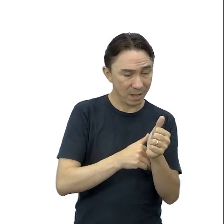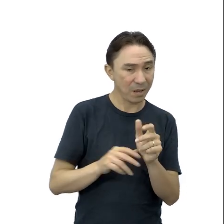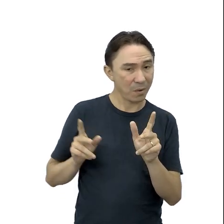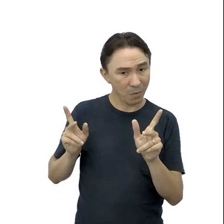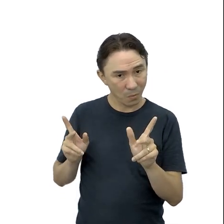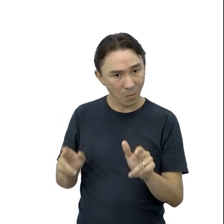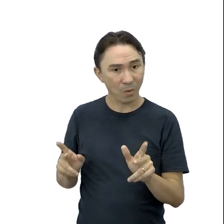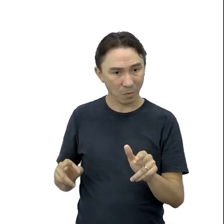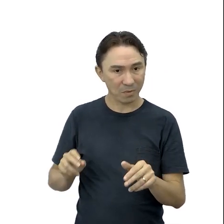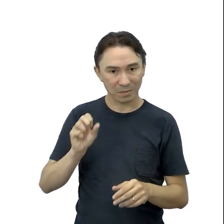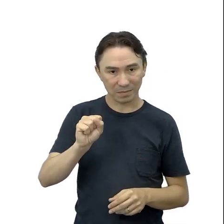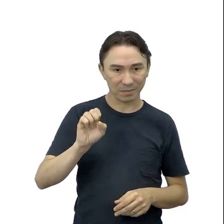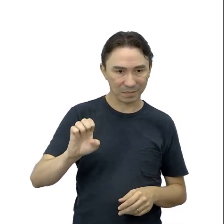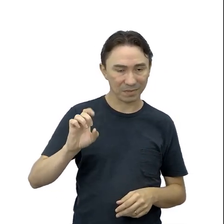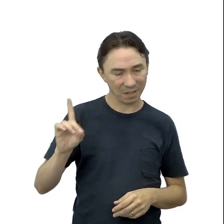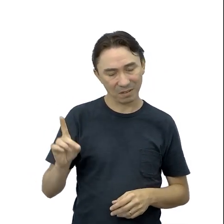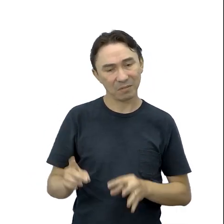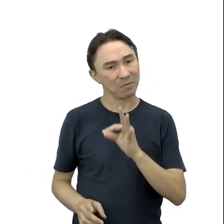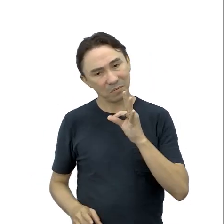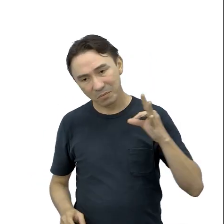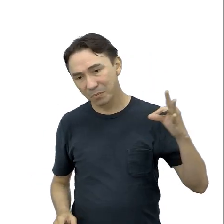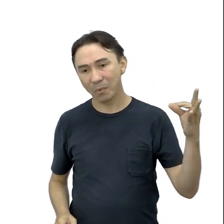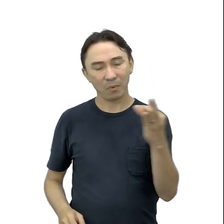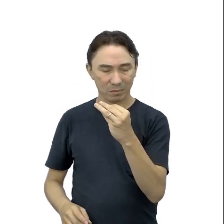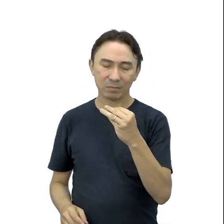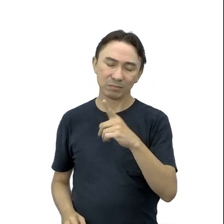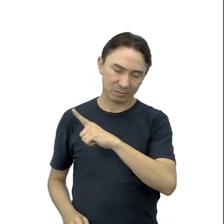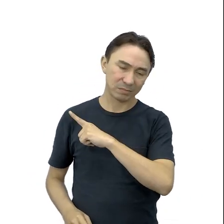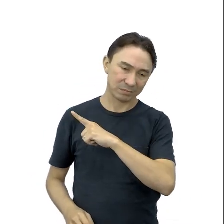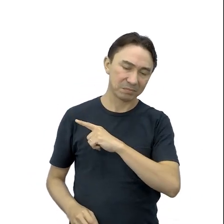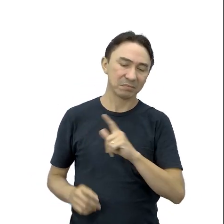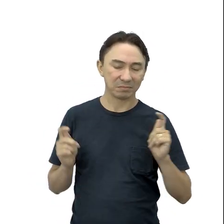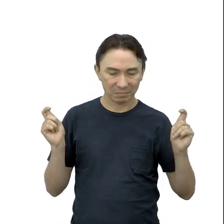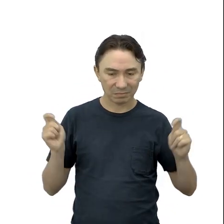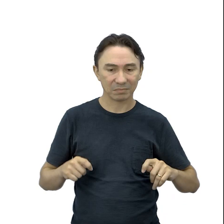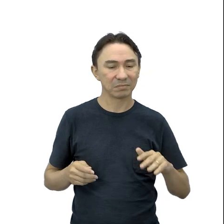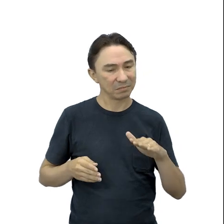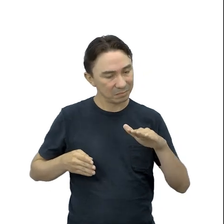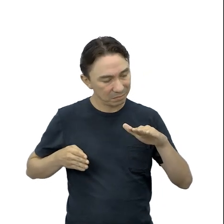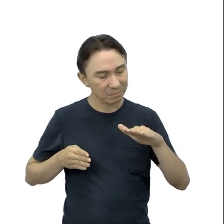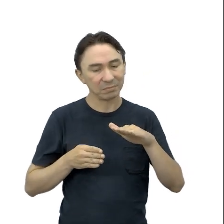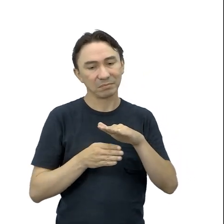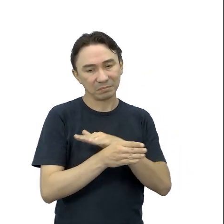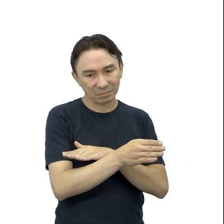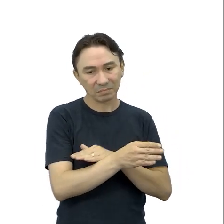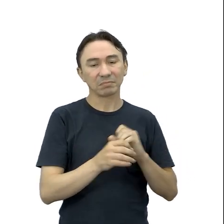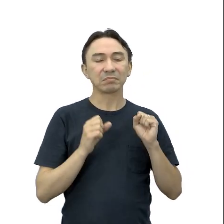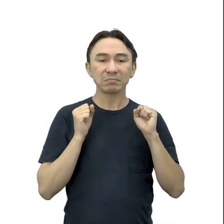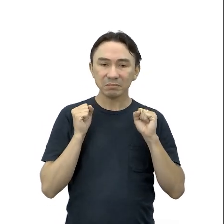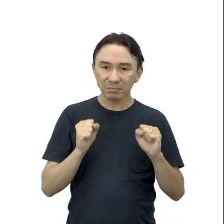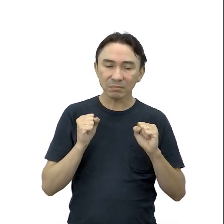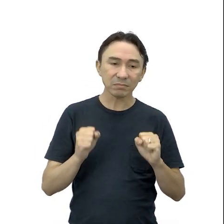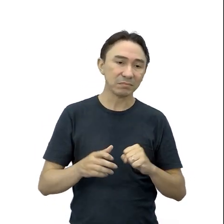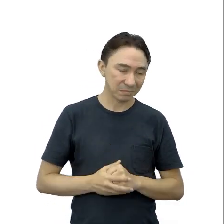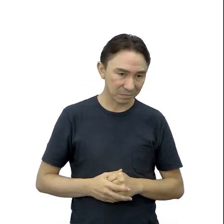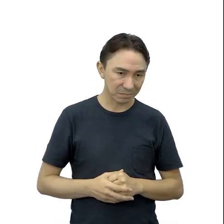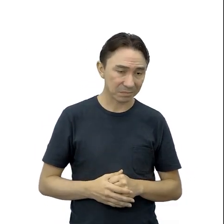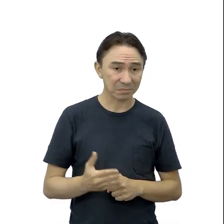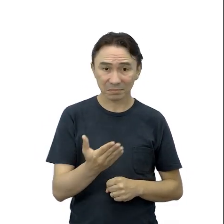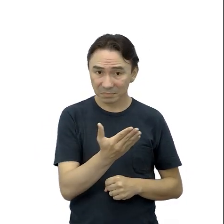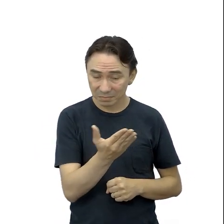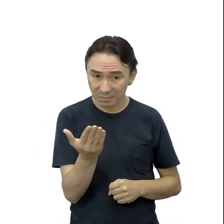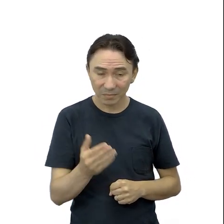todos nós temos acesso, né? Todos nós, servidores, temos acesso à Secretaria Escolar Digital. Então, a gente convida quem